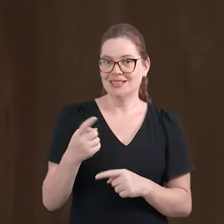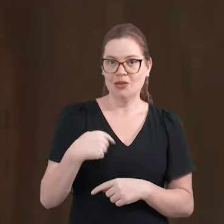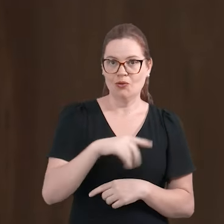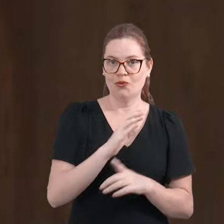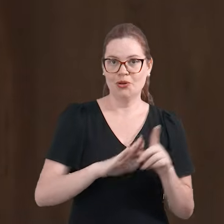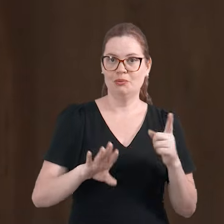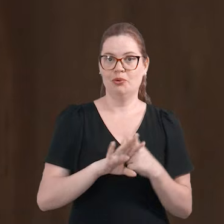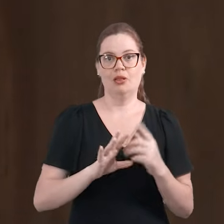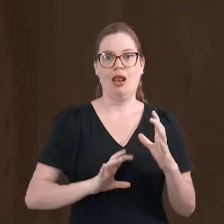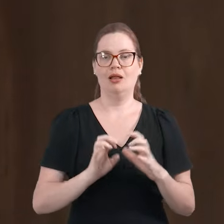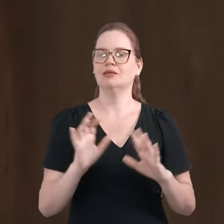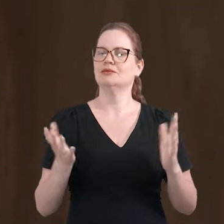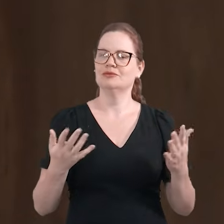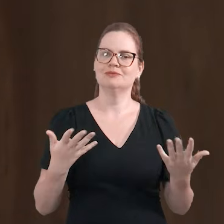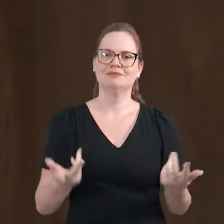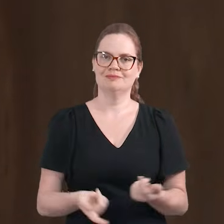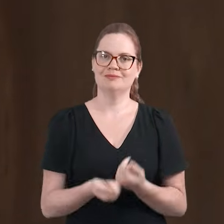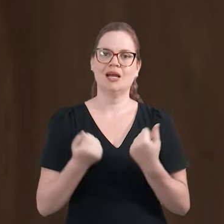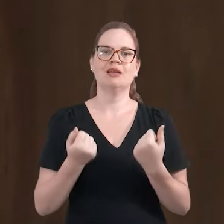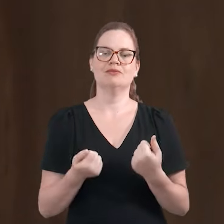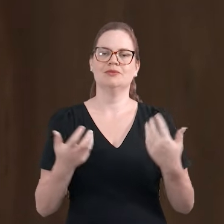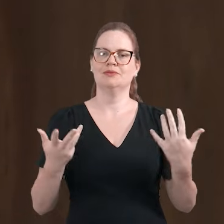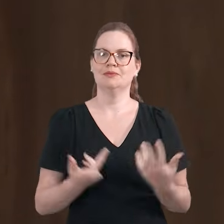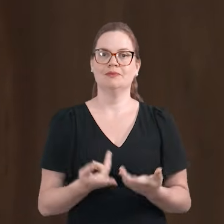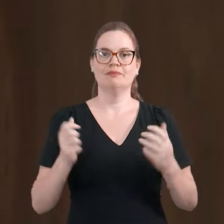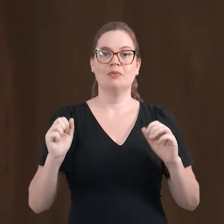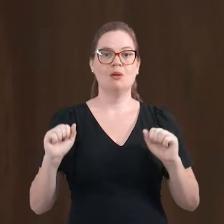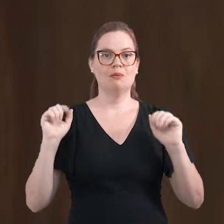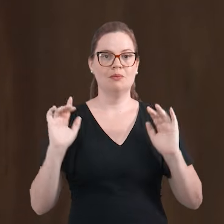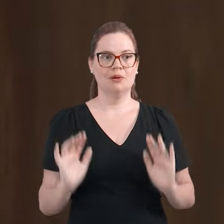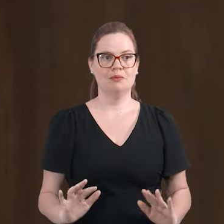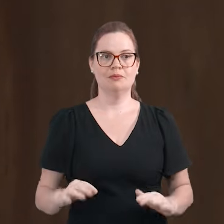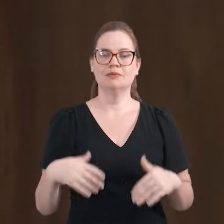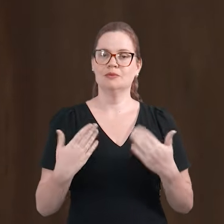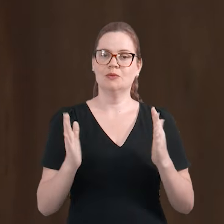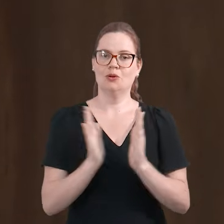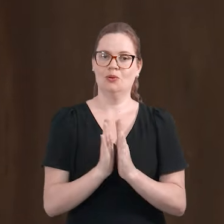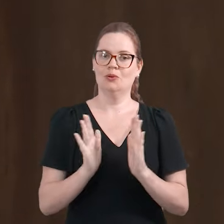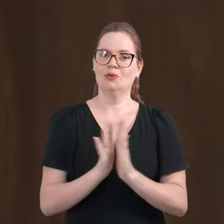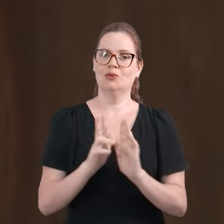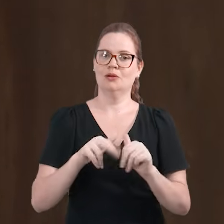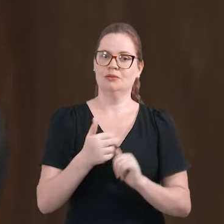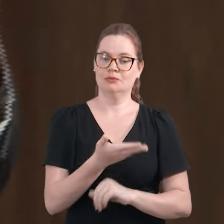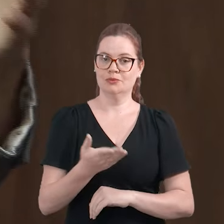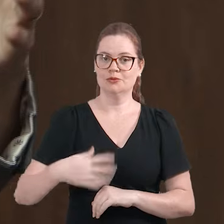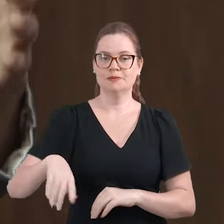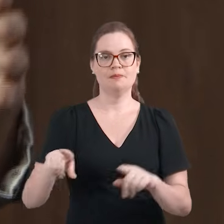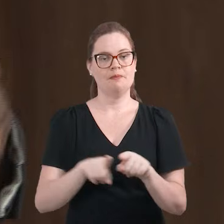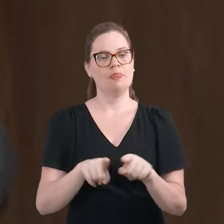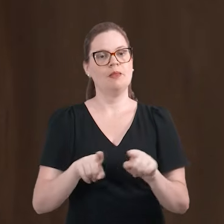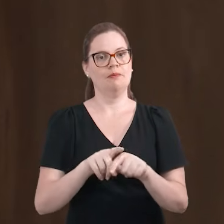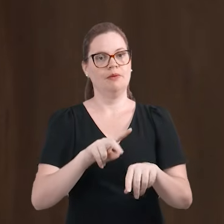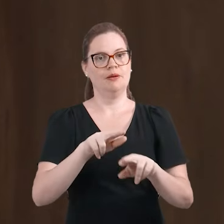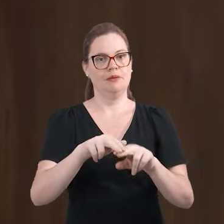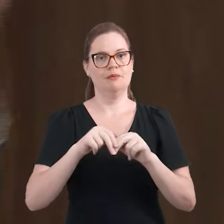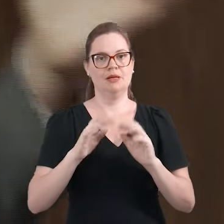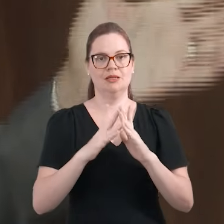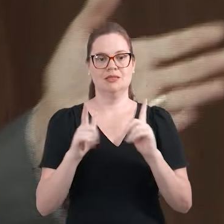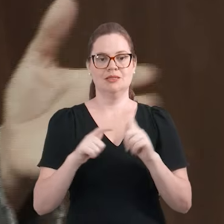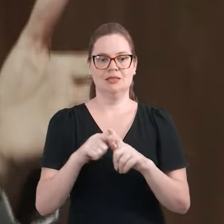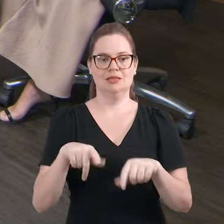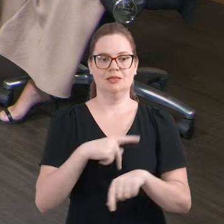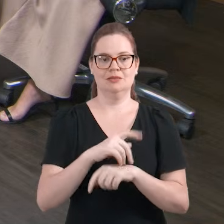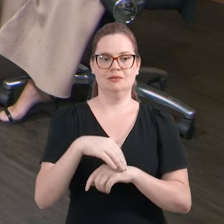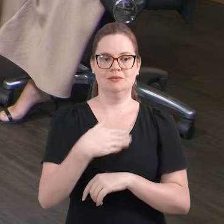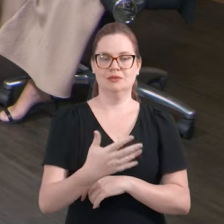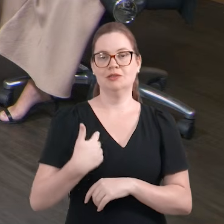ia ter briga. Então, assim, isso é maravilhoso. Isso é uma bênção. Então, ore por esses jovens, ore pela obra no exterior. E é isso,